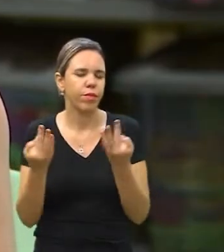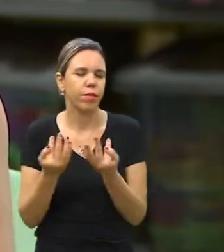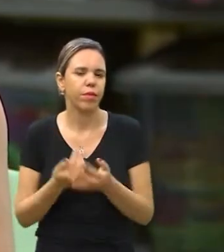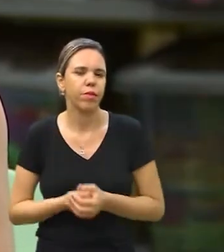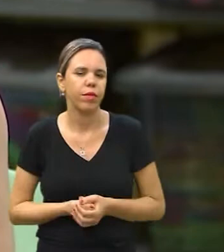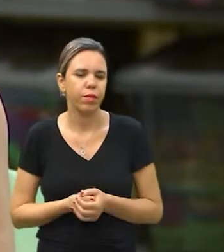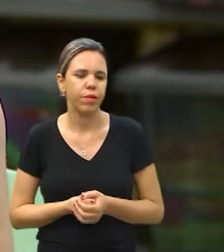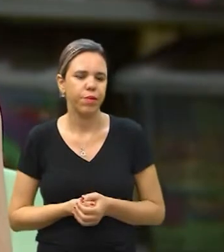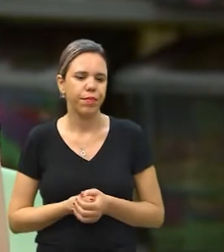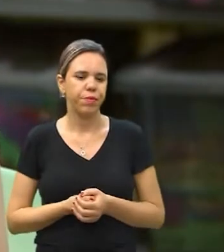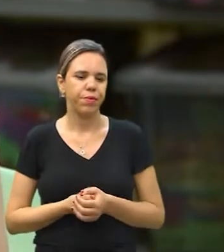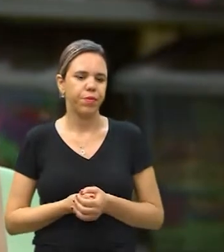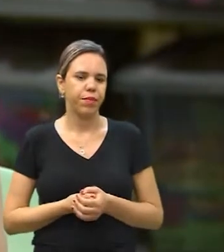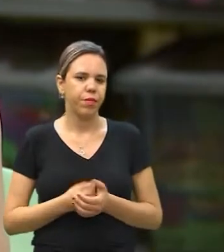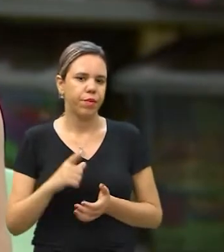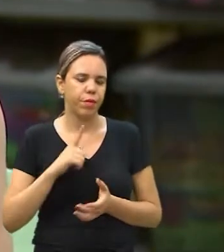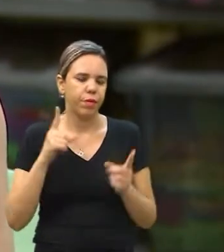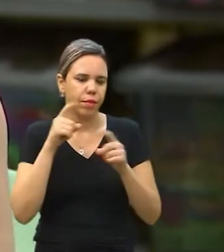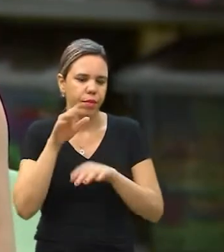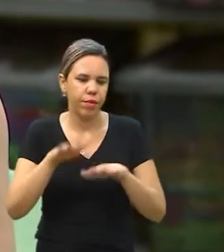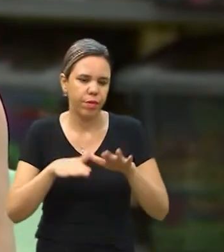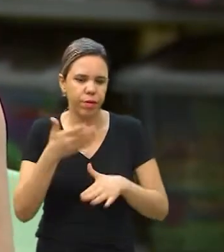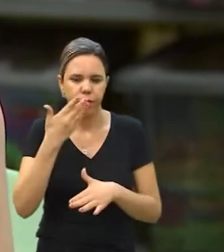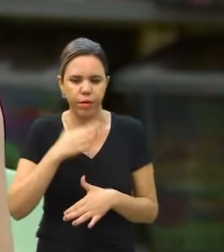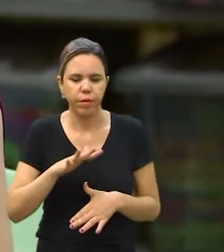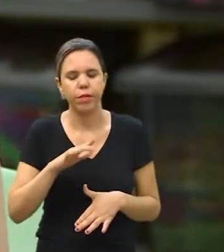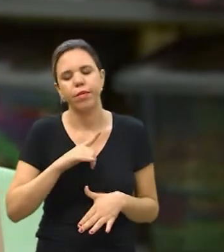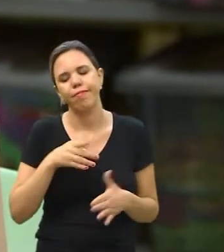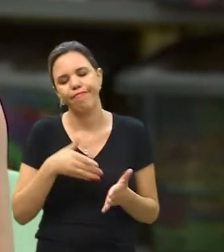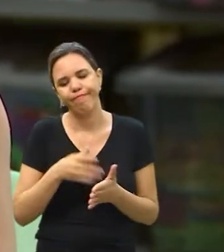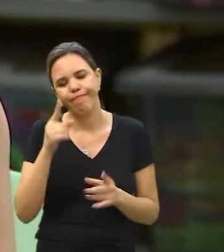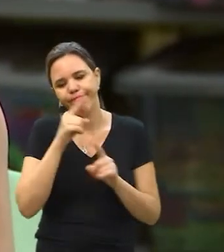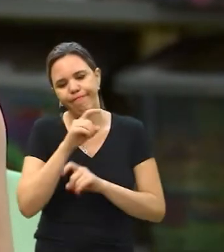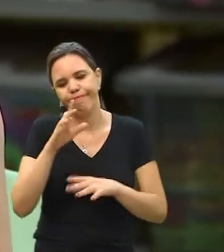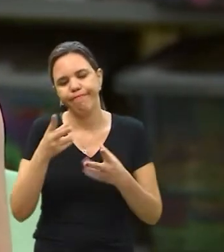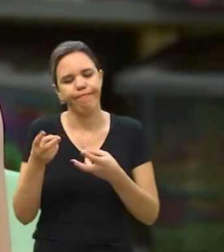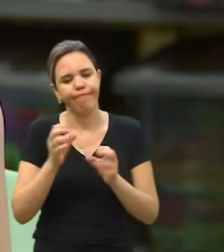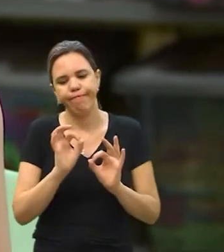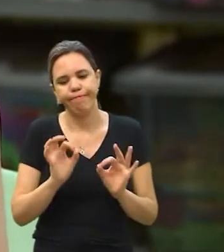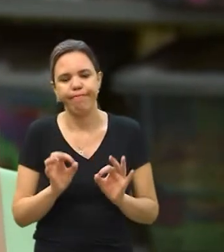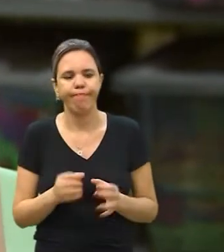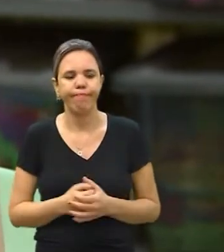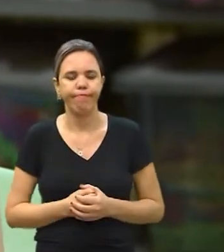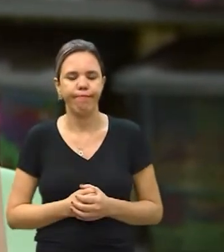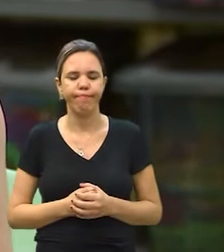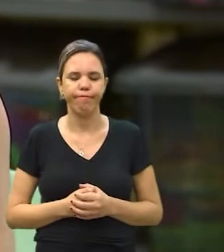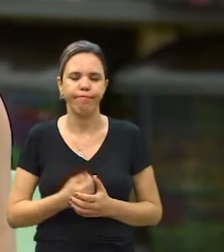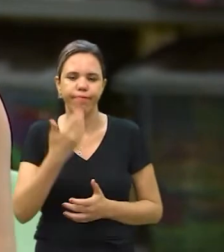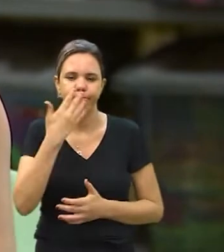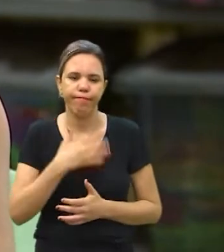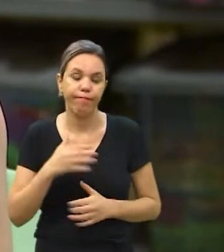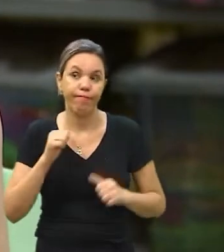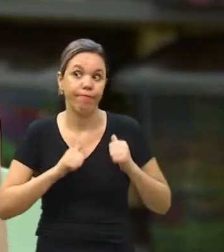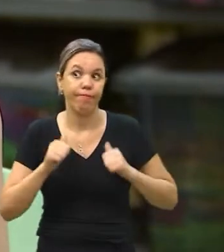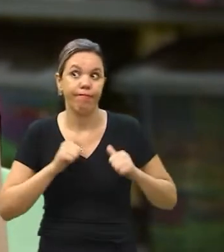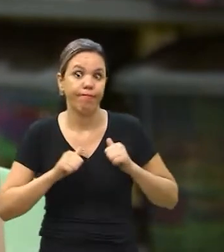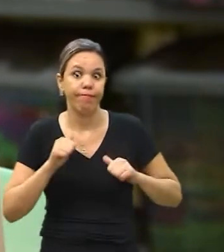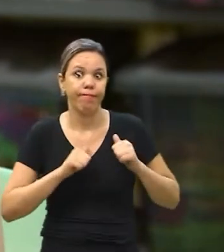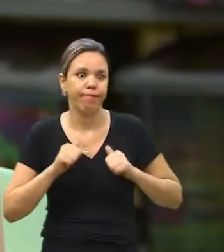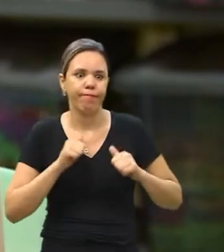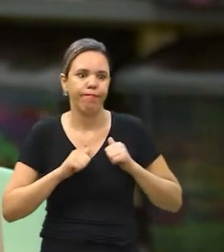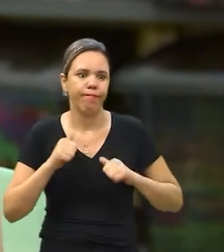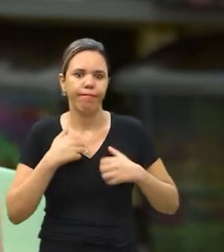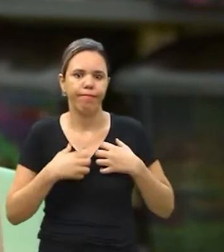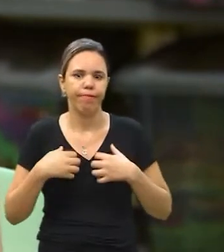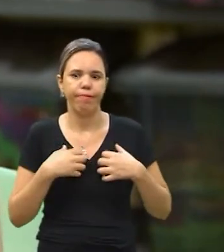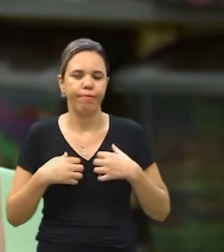famílias estão tendo dificuldades com as crianças ou percebendo crianças mais ansiosas, crianças